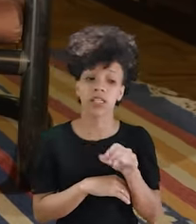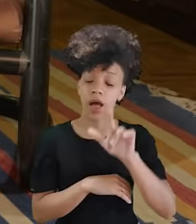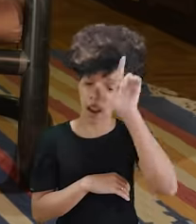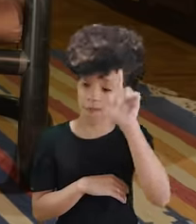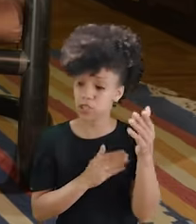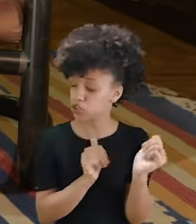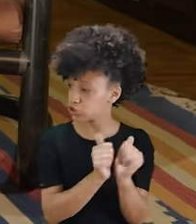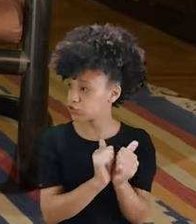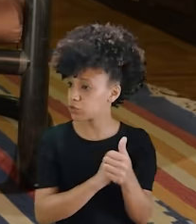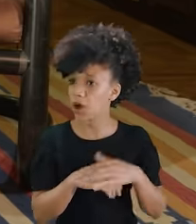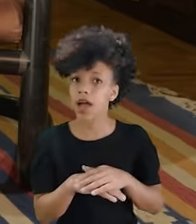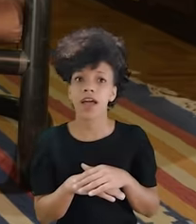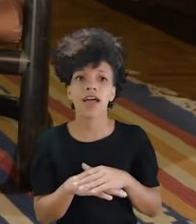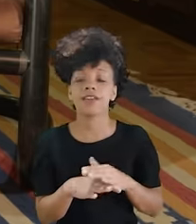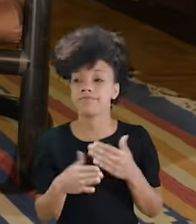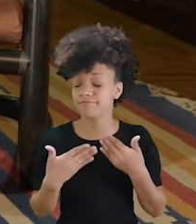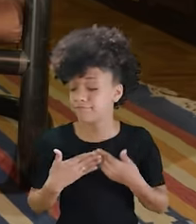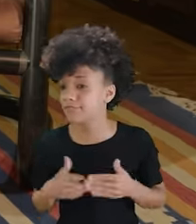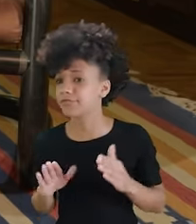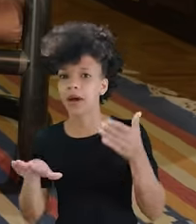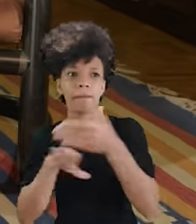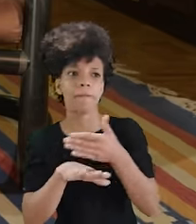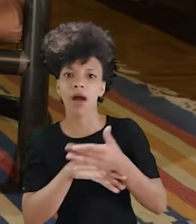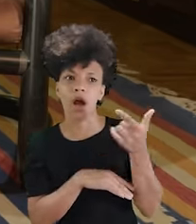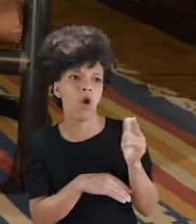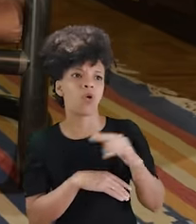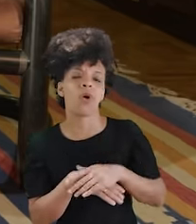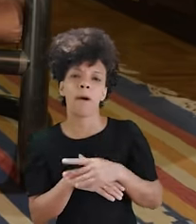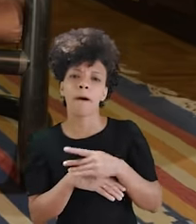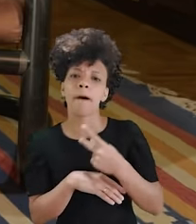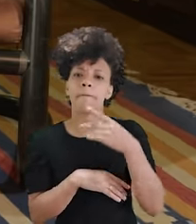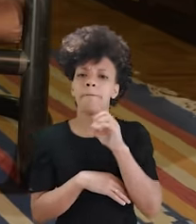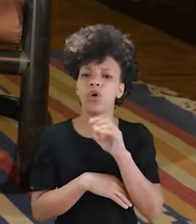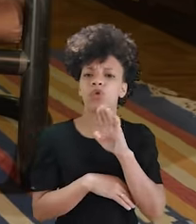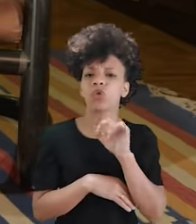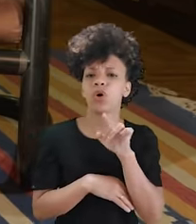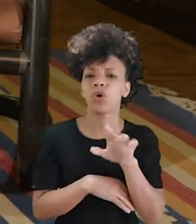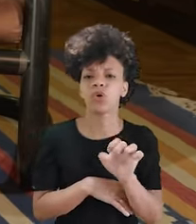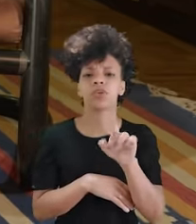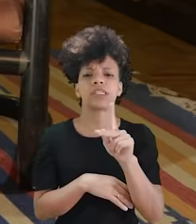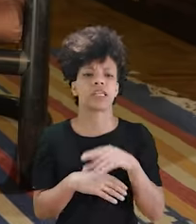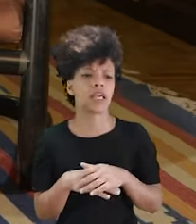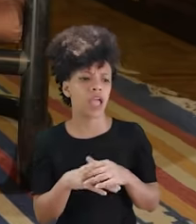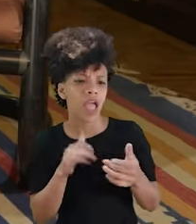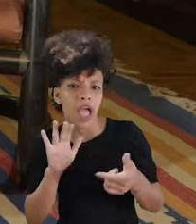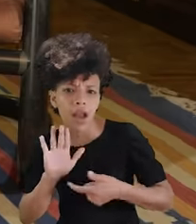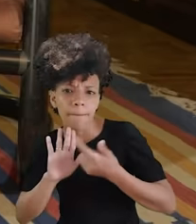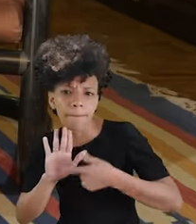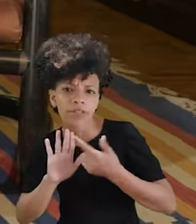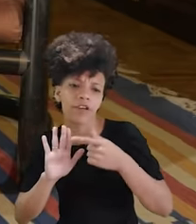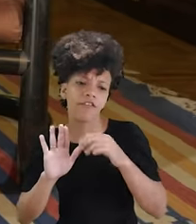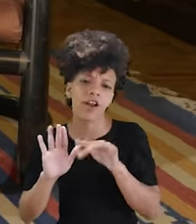seleção alemã de futebol você vê como os caras foram carismáticos quando vieram para o Brasil virou outras ele ficou Dolls que borra postava sobre o